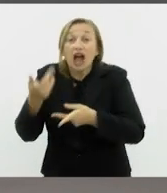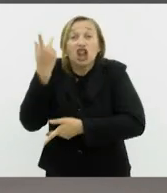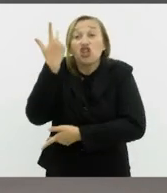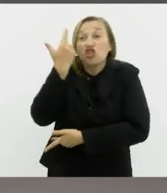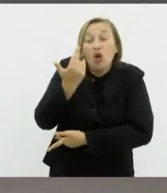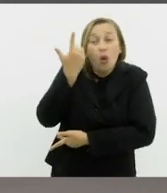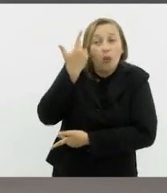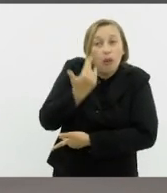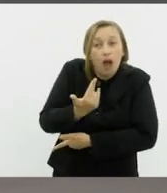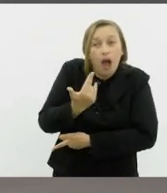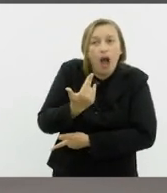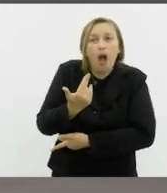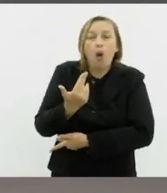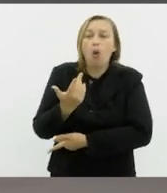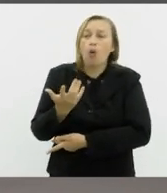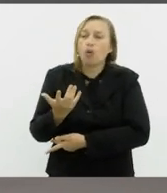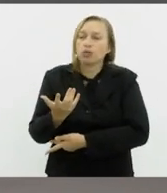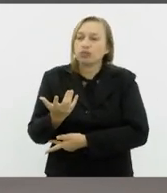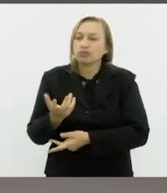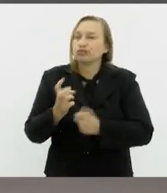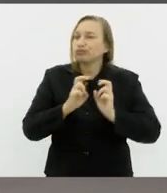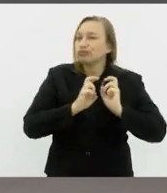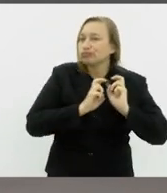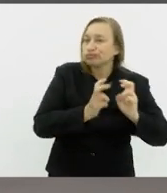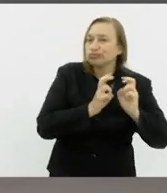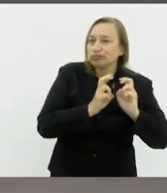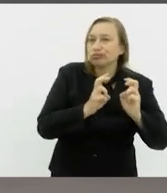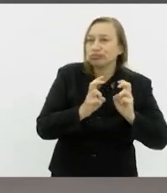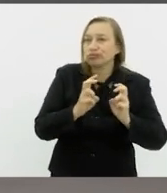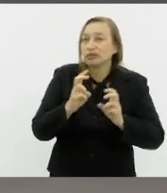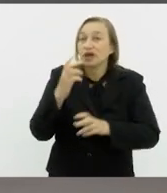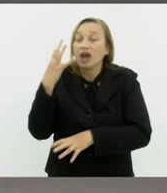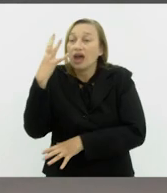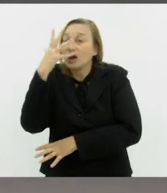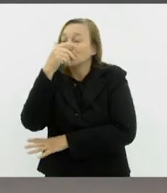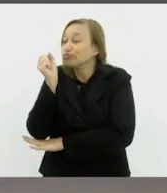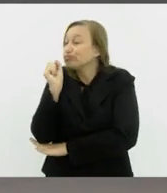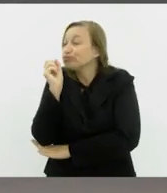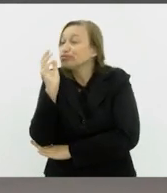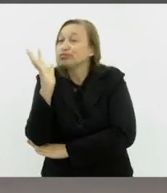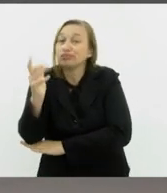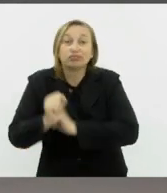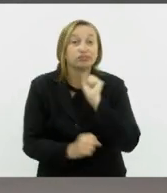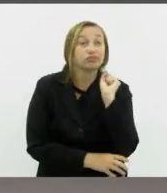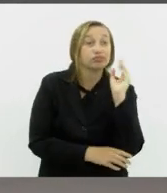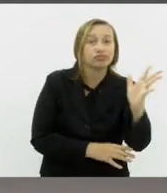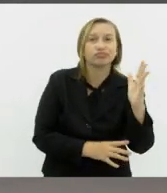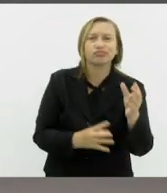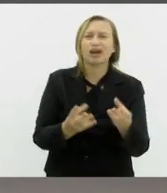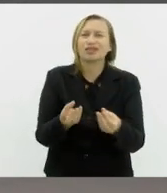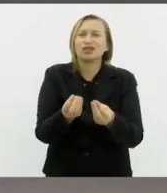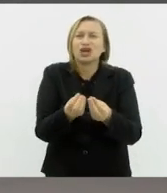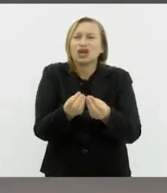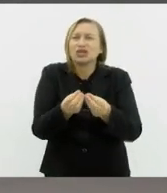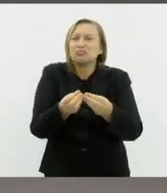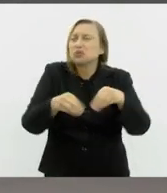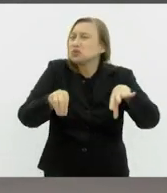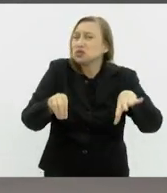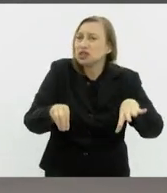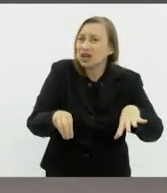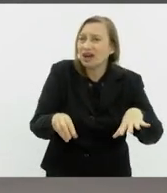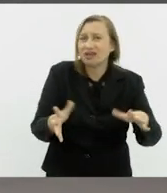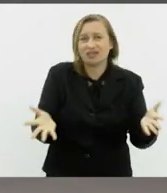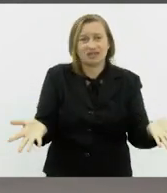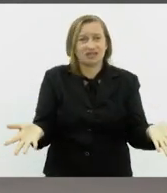a grande atração do Rio de Janeiro, gente, é a natureza, que está sendo vilipendiada, que está sendo destruída por um turismo